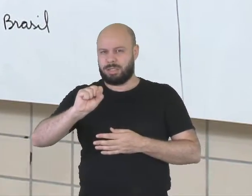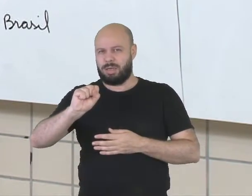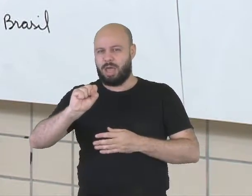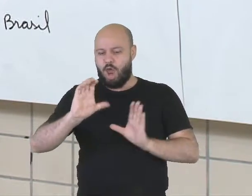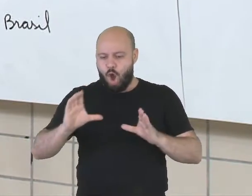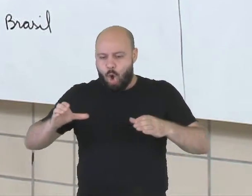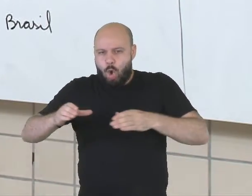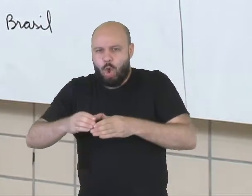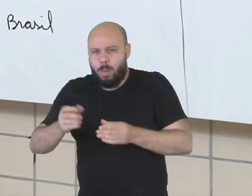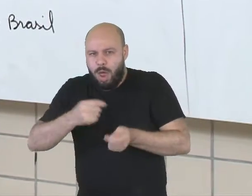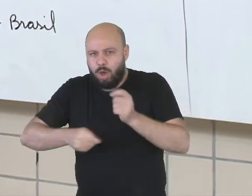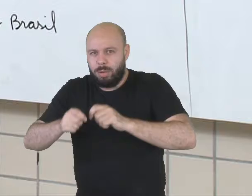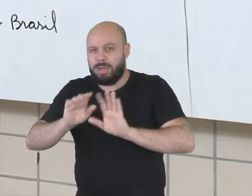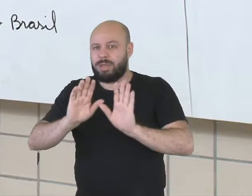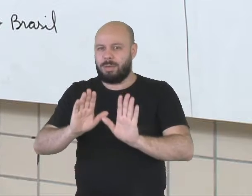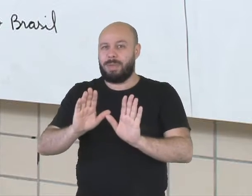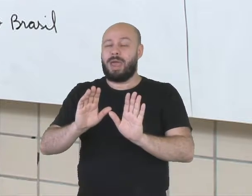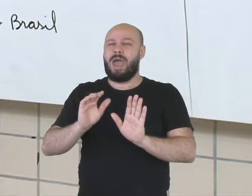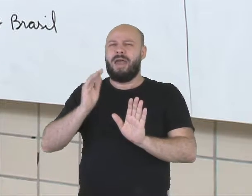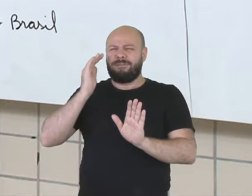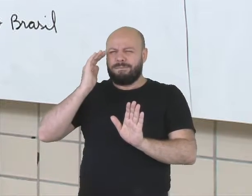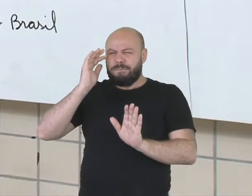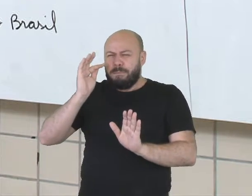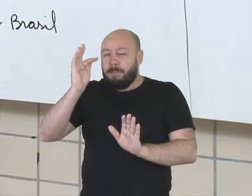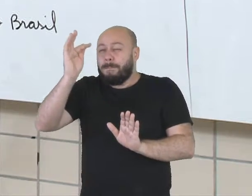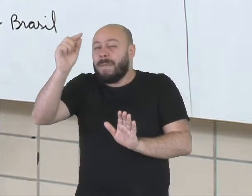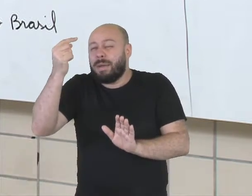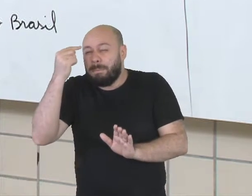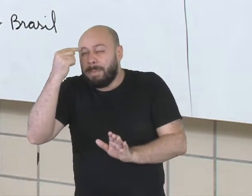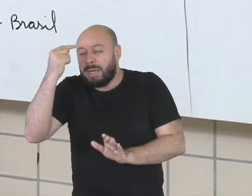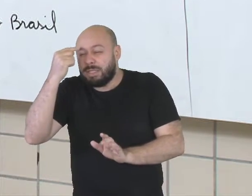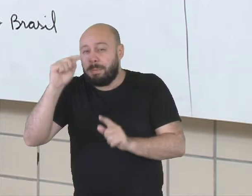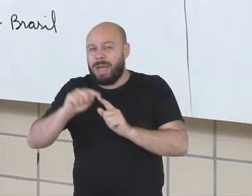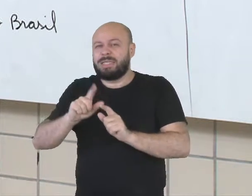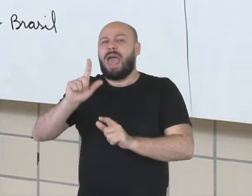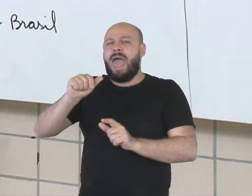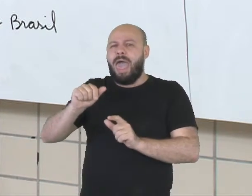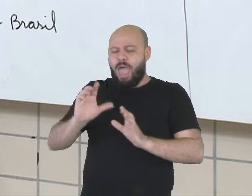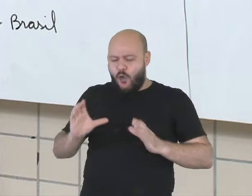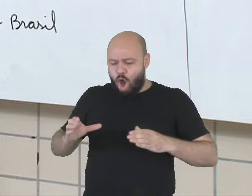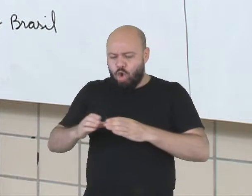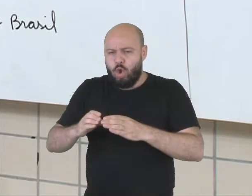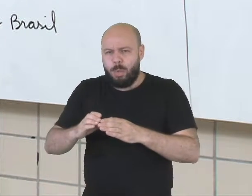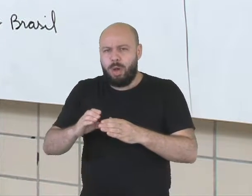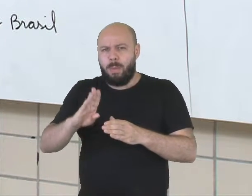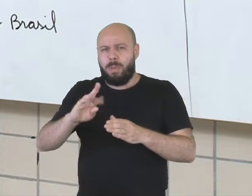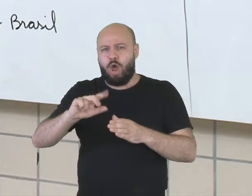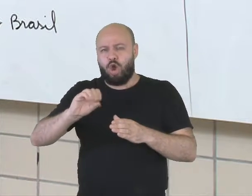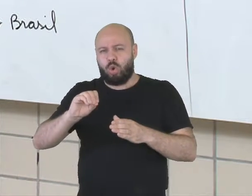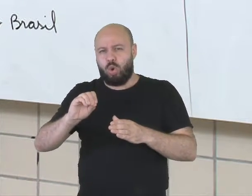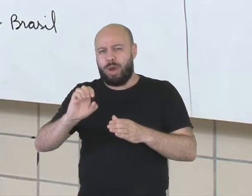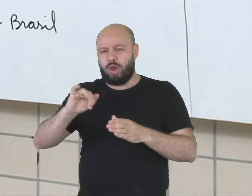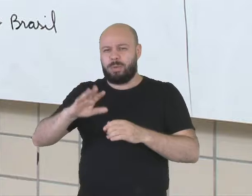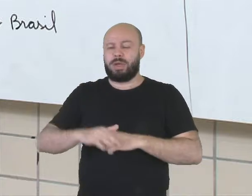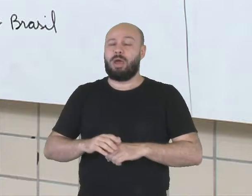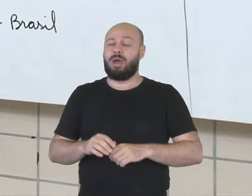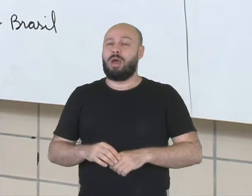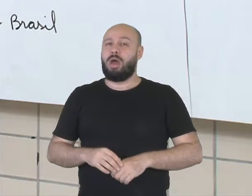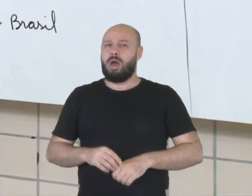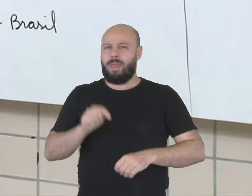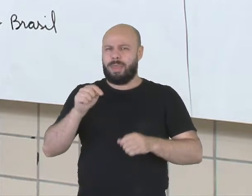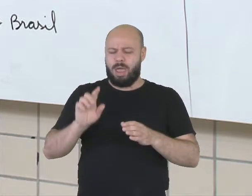a ideia, a intenção de ser um bloco econômico, mas o BRICS ainda não é um bloco econômico, que fazem parte Brasil,